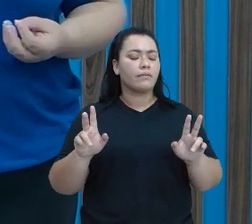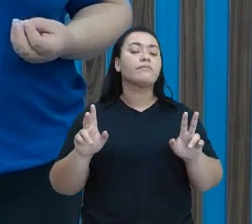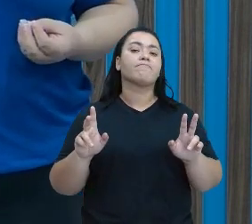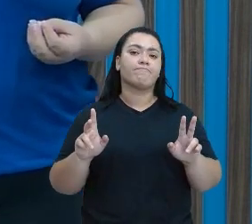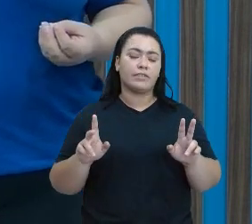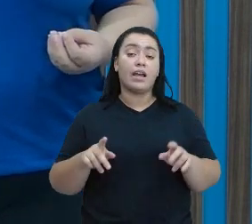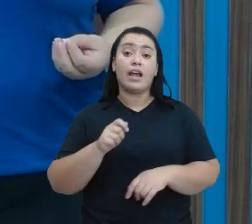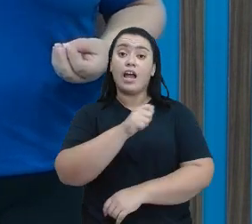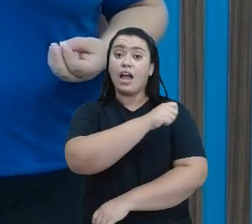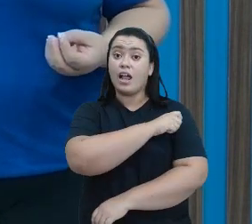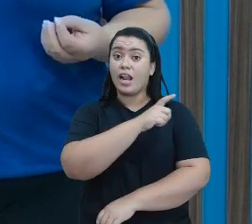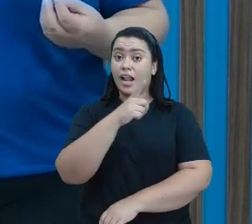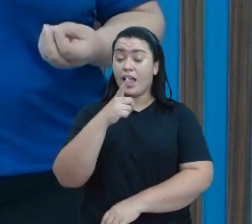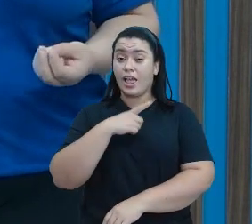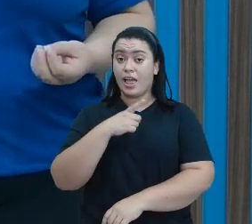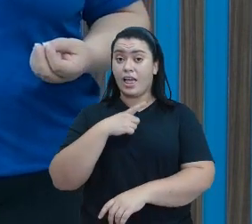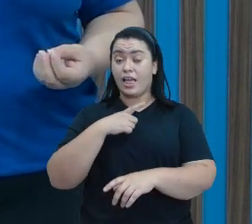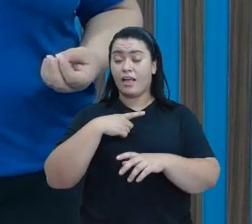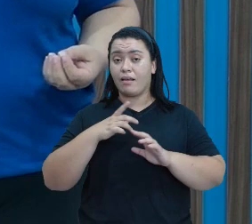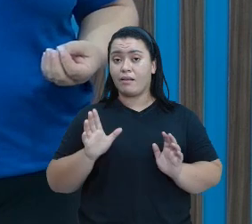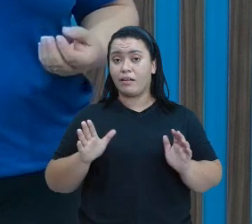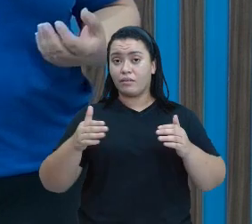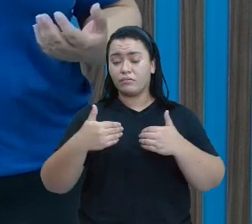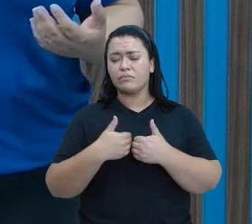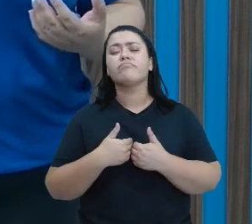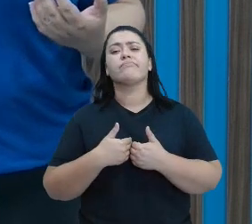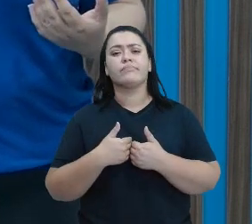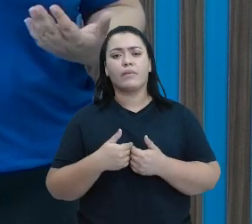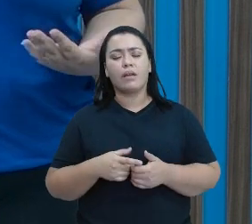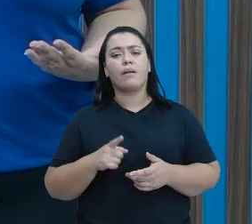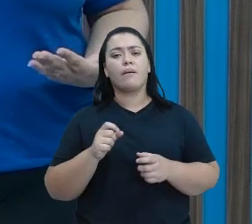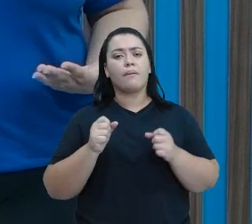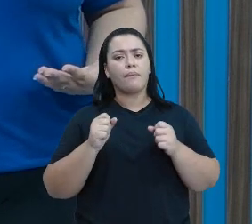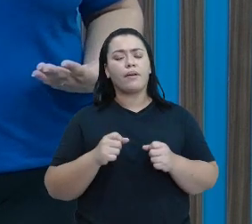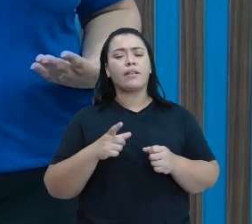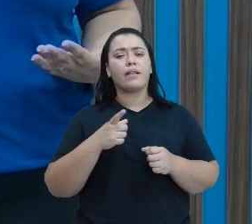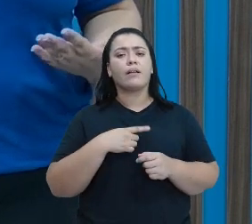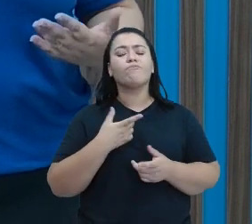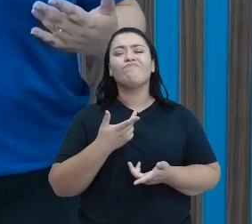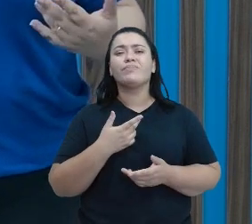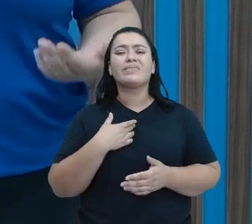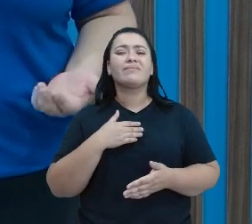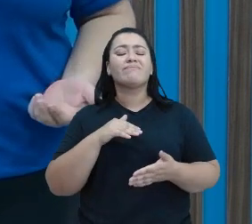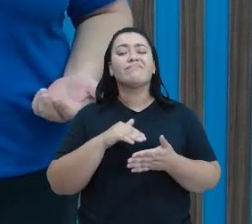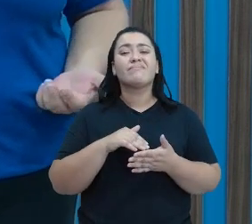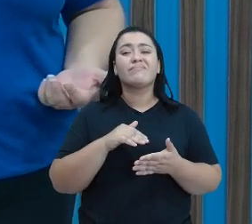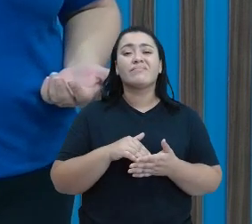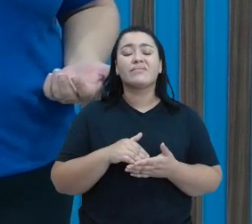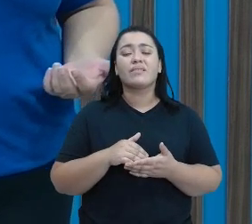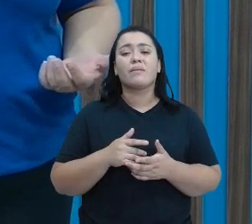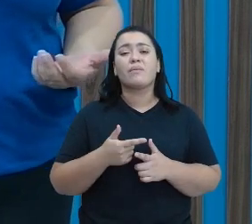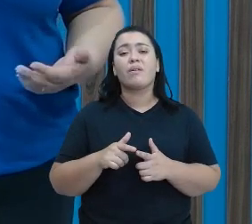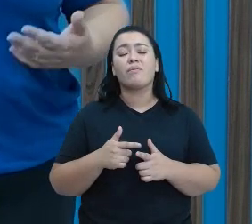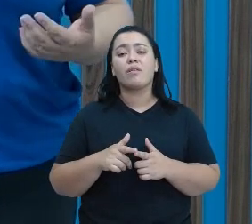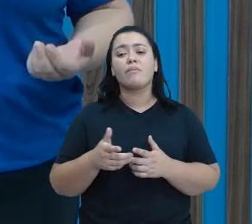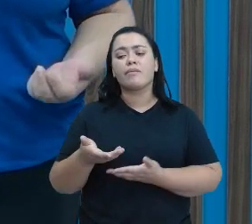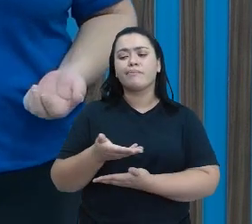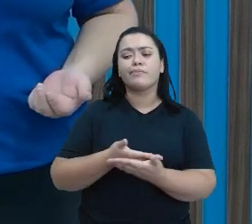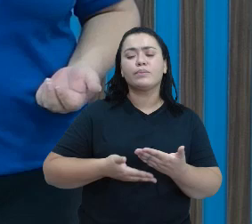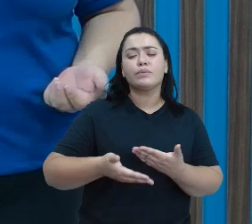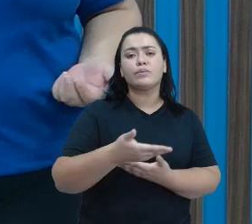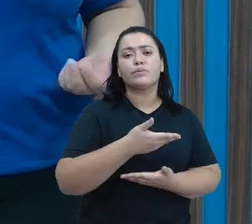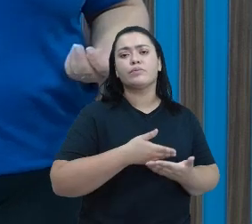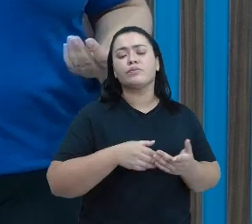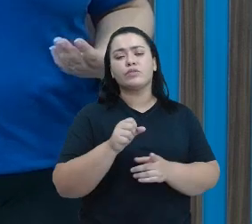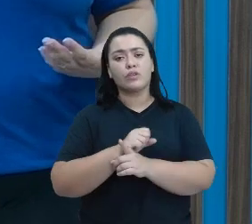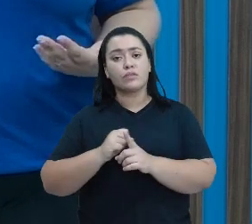Os estudantes com transtornos globais de desenvolvimento, eles têm uma dificuldade de interação social e de